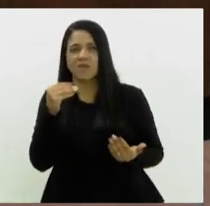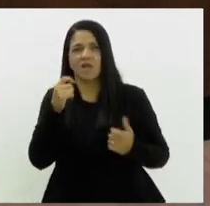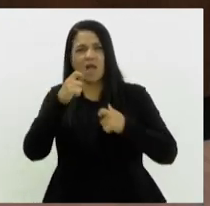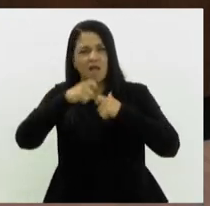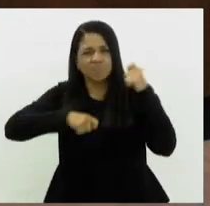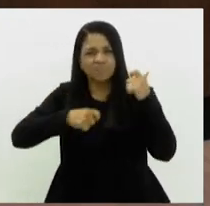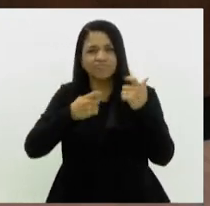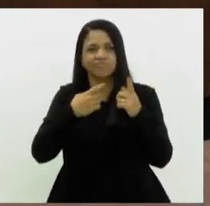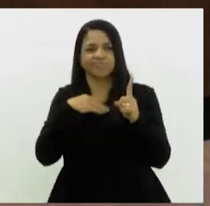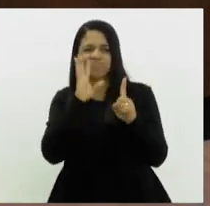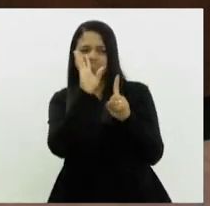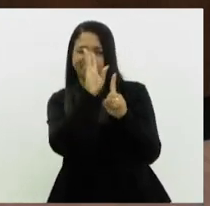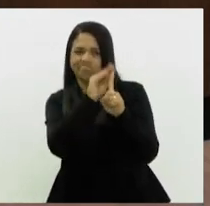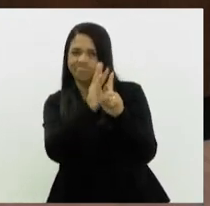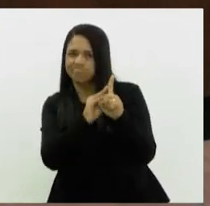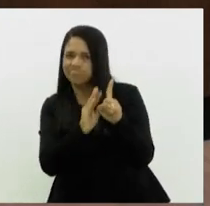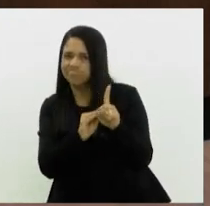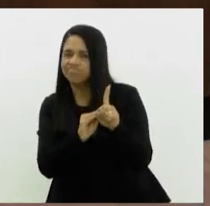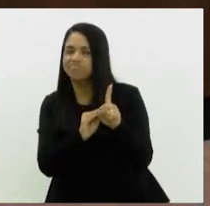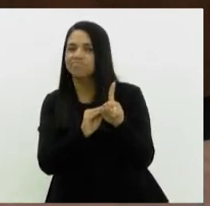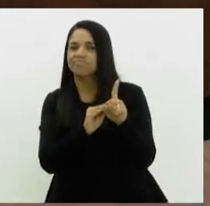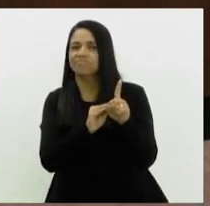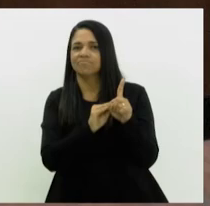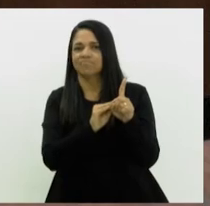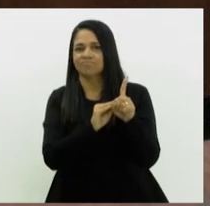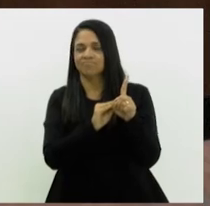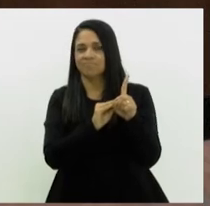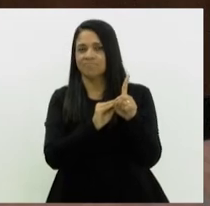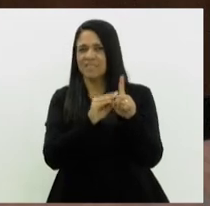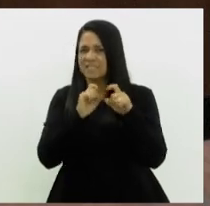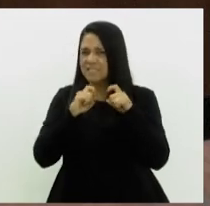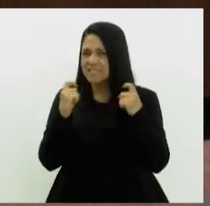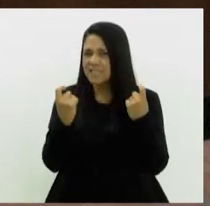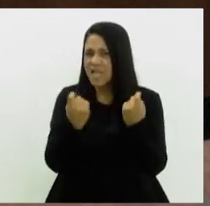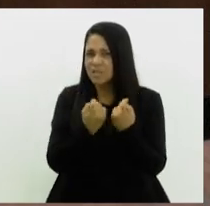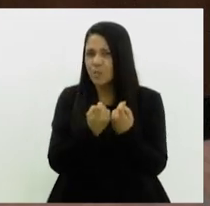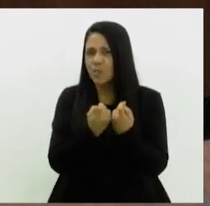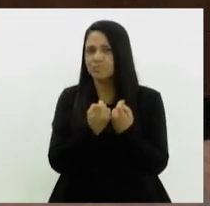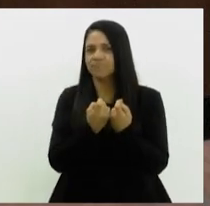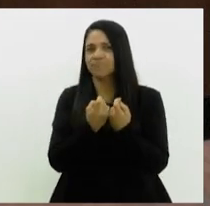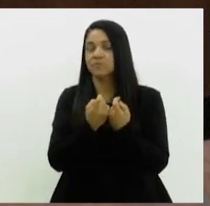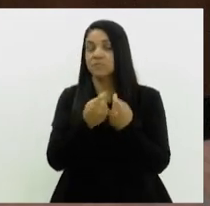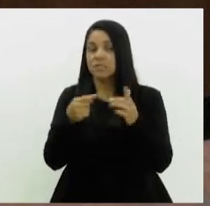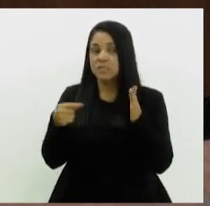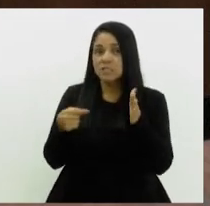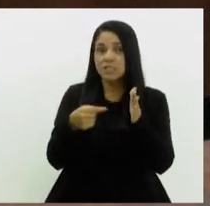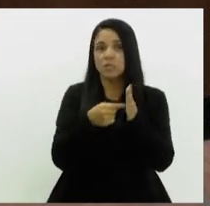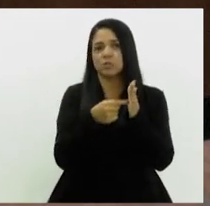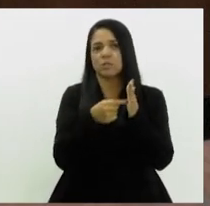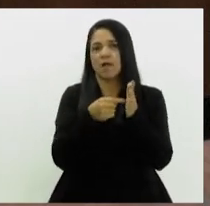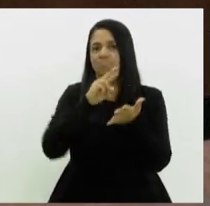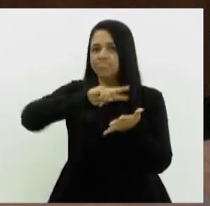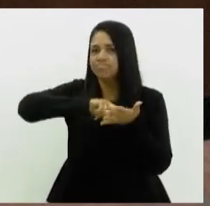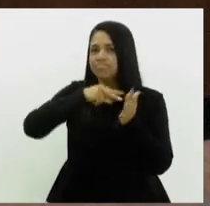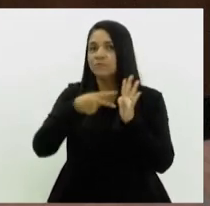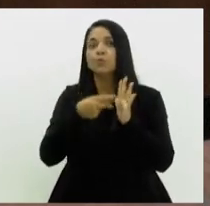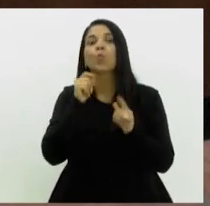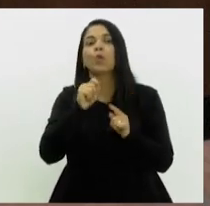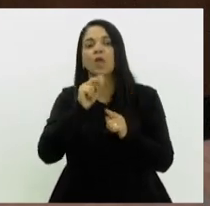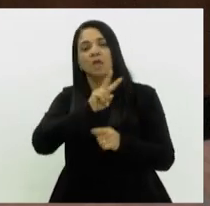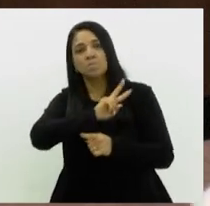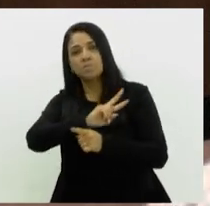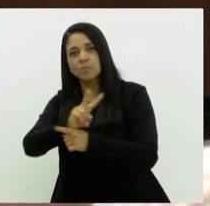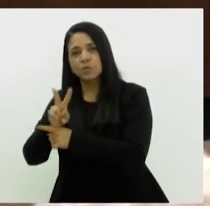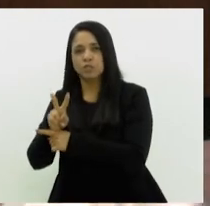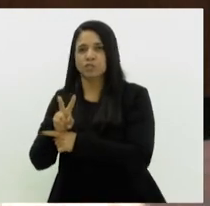ou explorado sexualmente e denunciar é proteger. Vamos fazer bonito, vamos